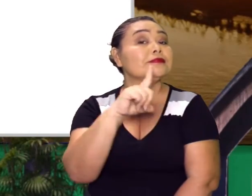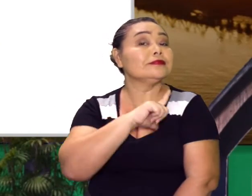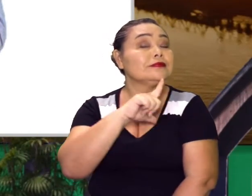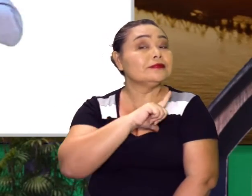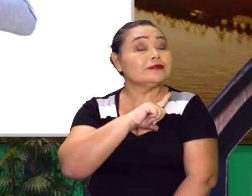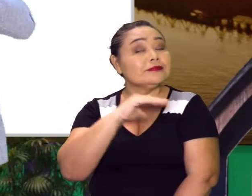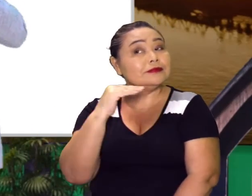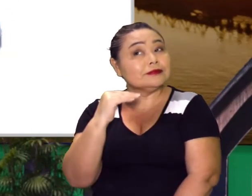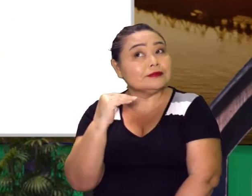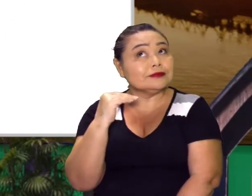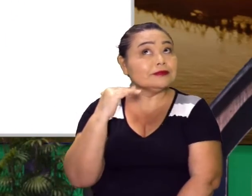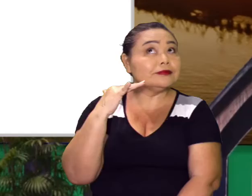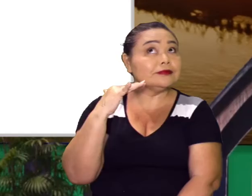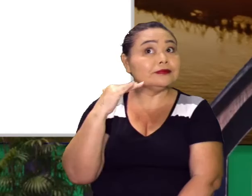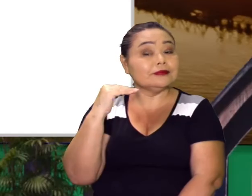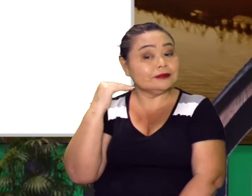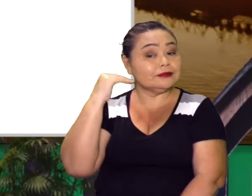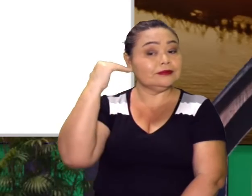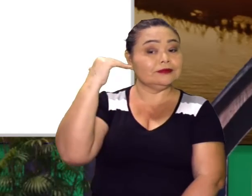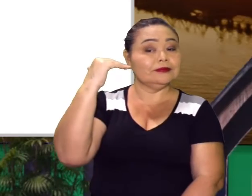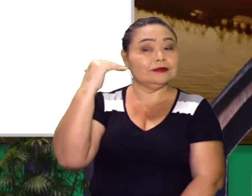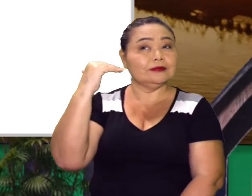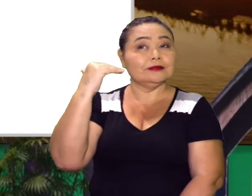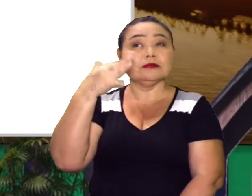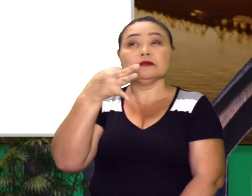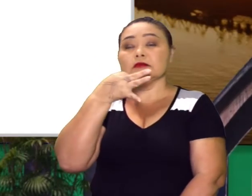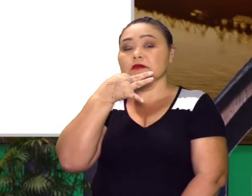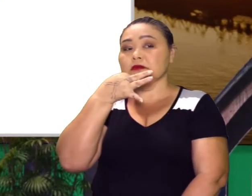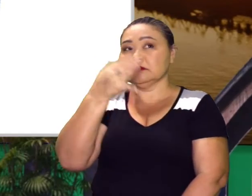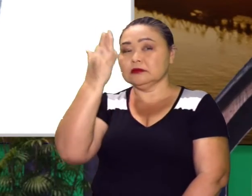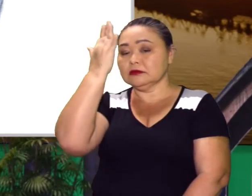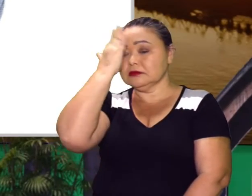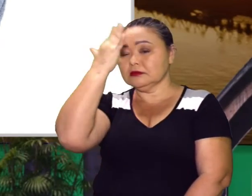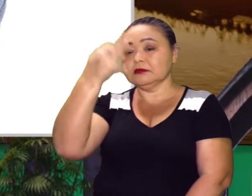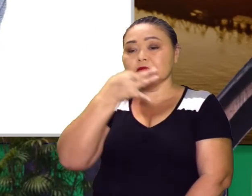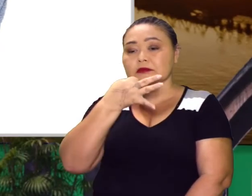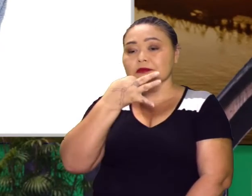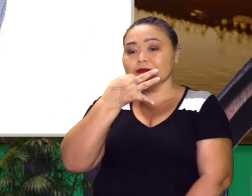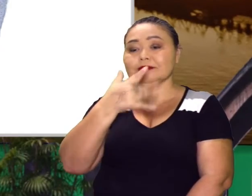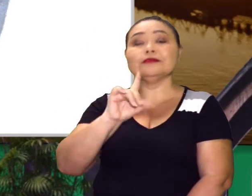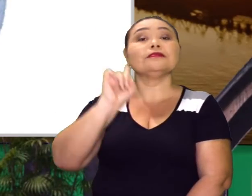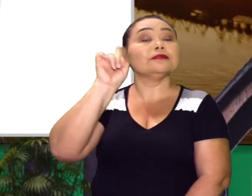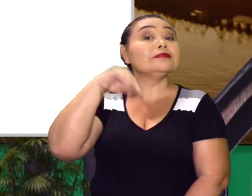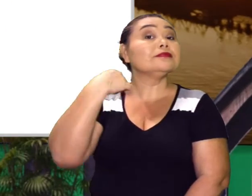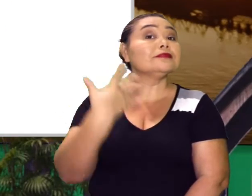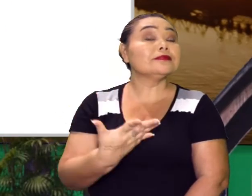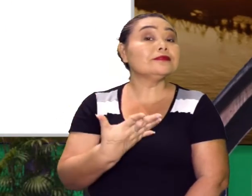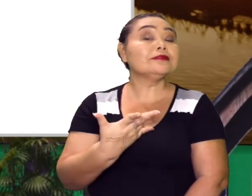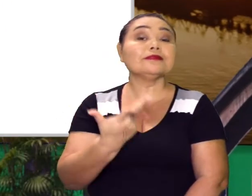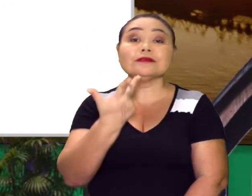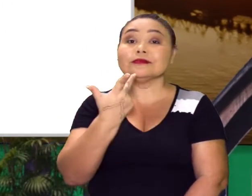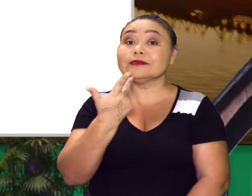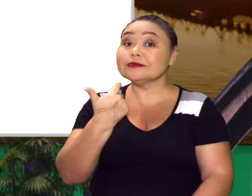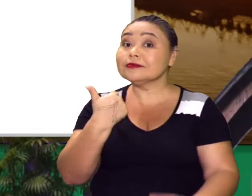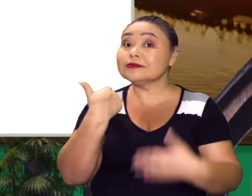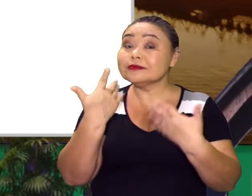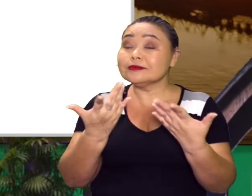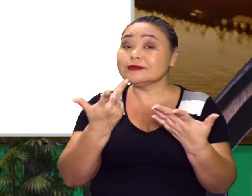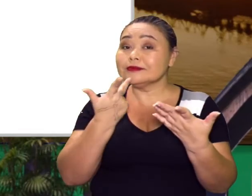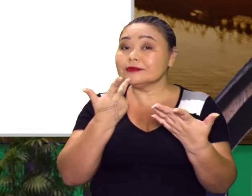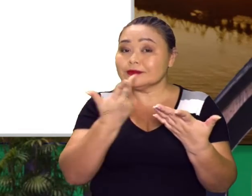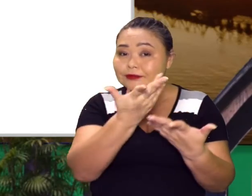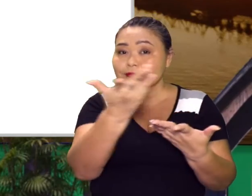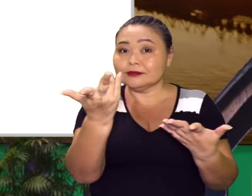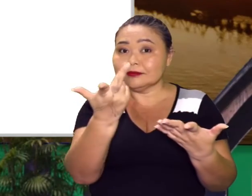um nível maior de criticidade. É isso? Certo. Então, a gente quer